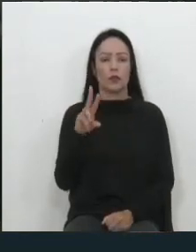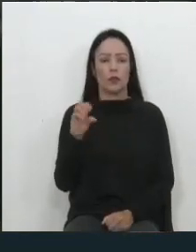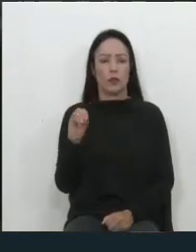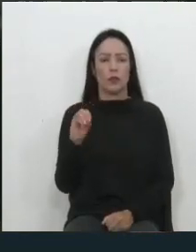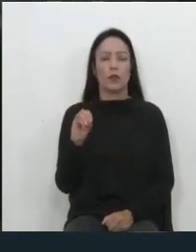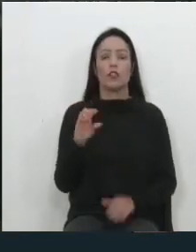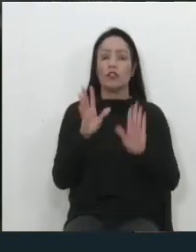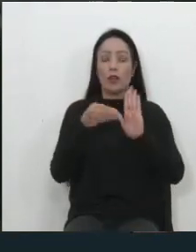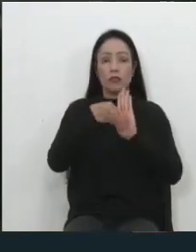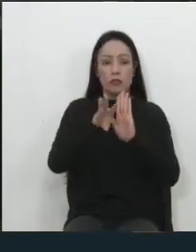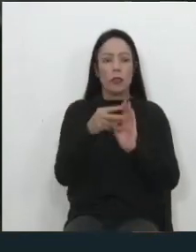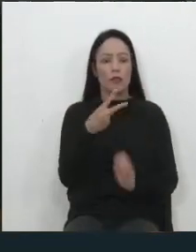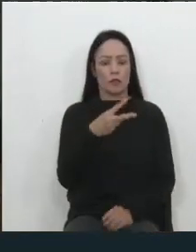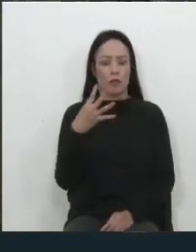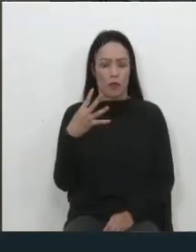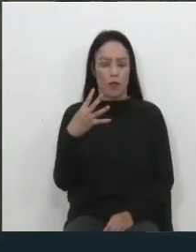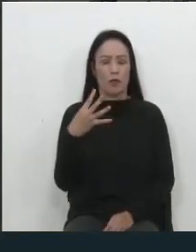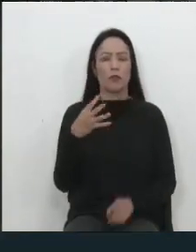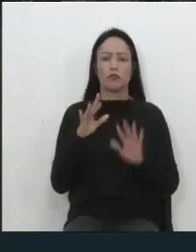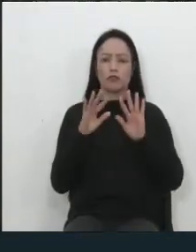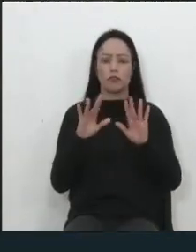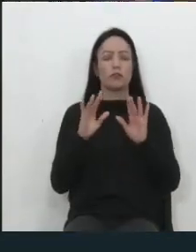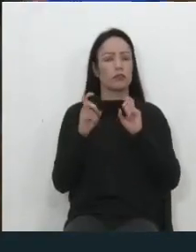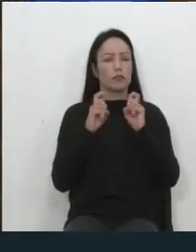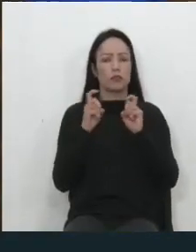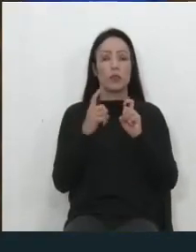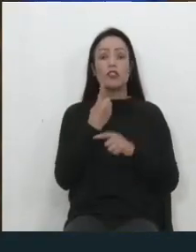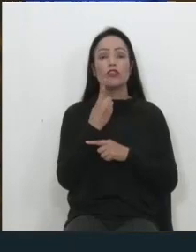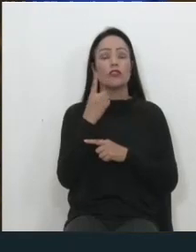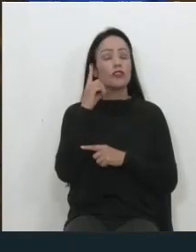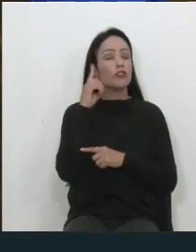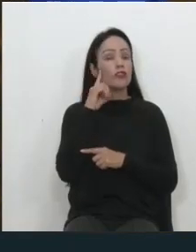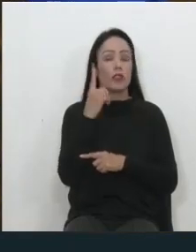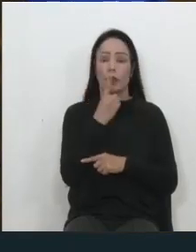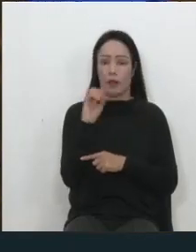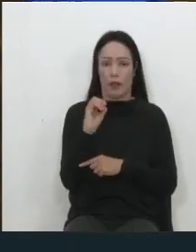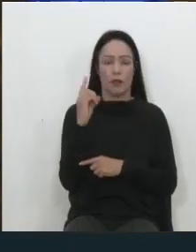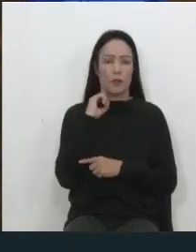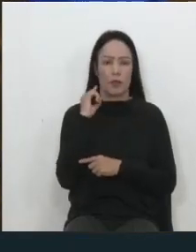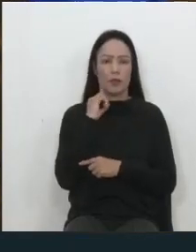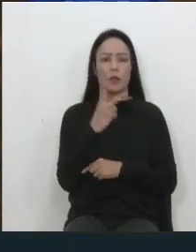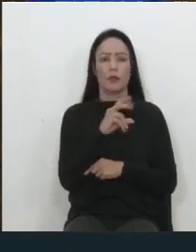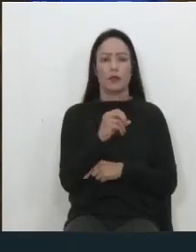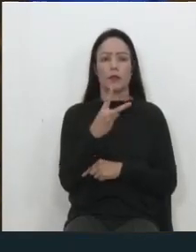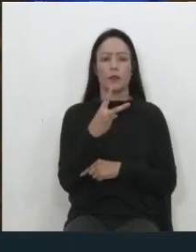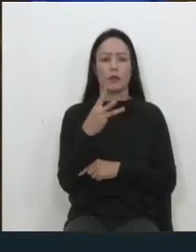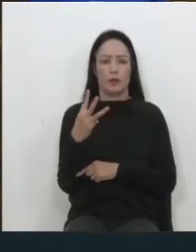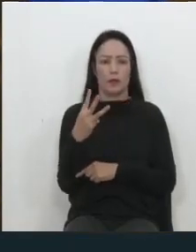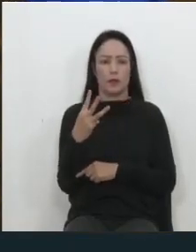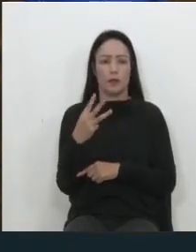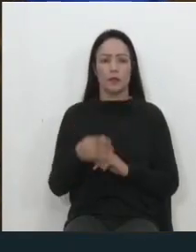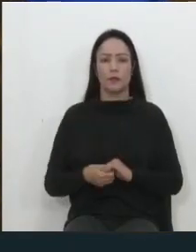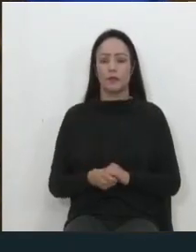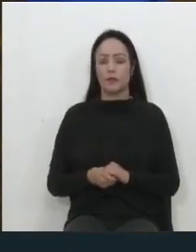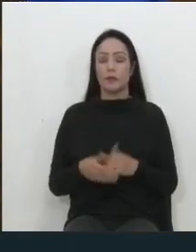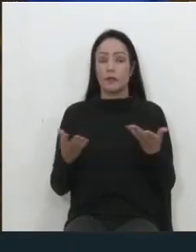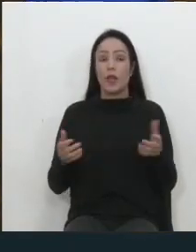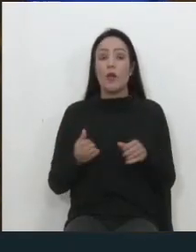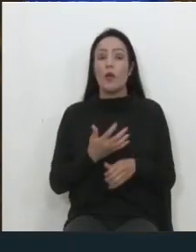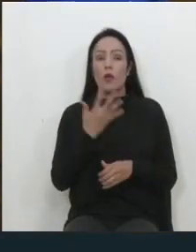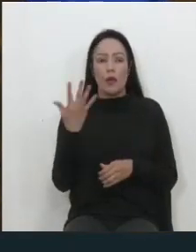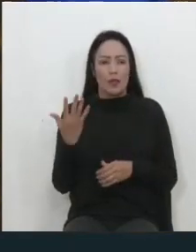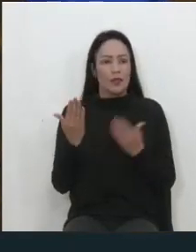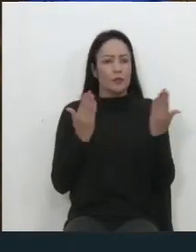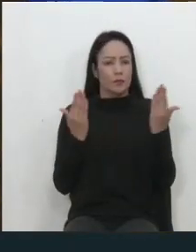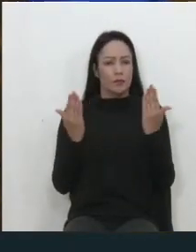sessão ordinária ocorrida no dia 10 de maio de 2023. Diante da proporcionalidade